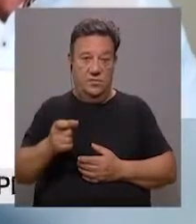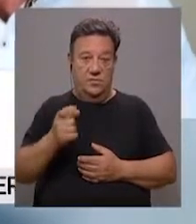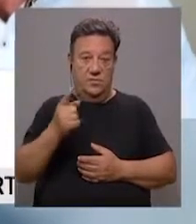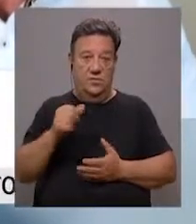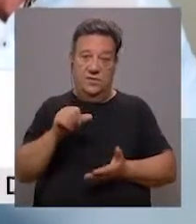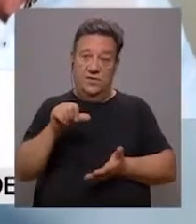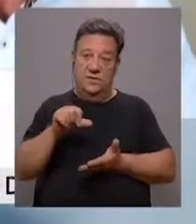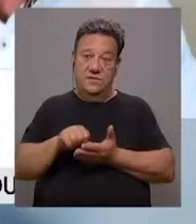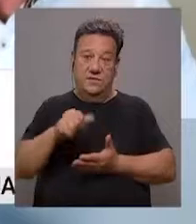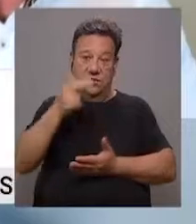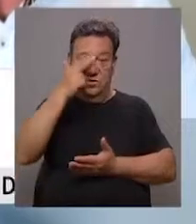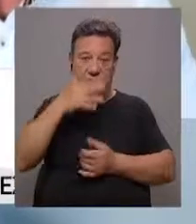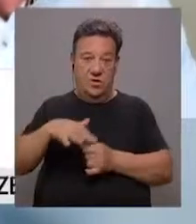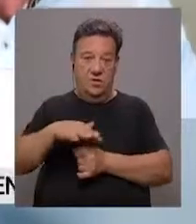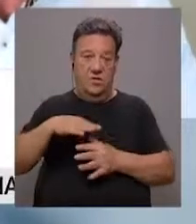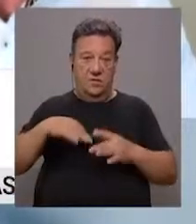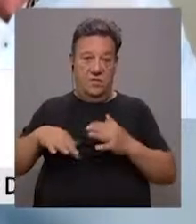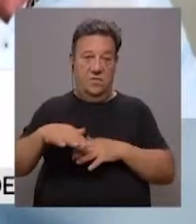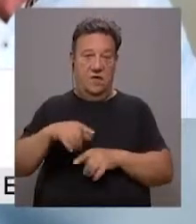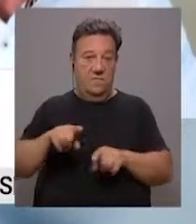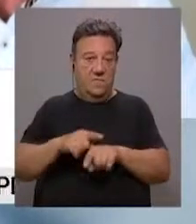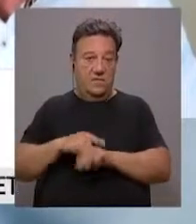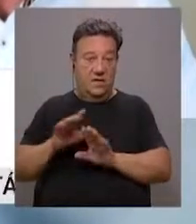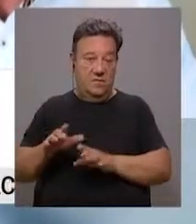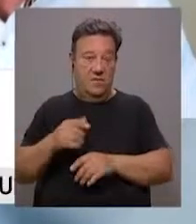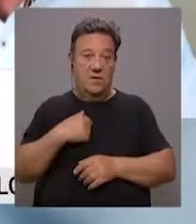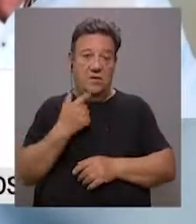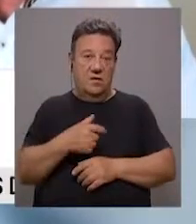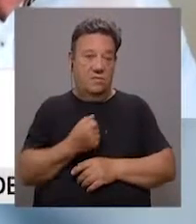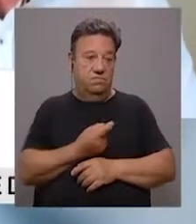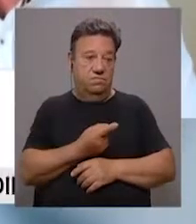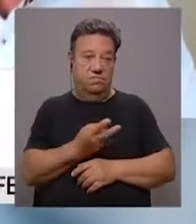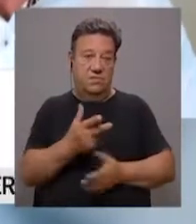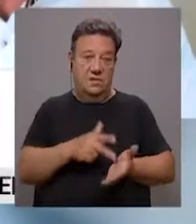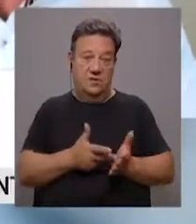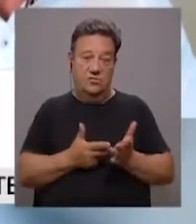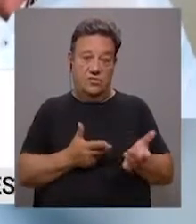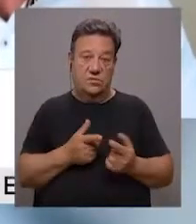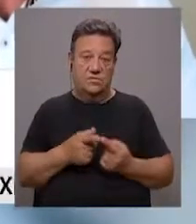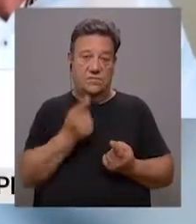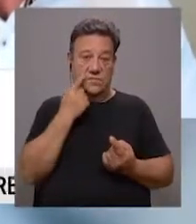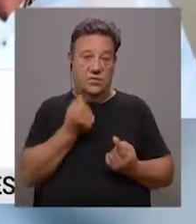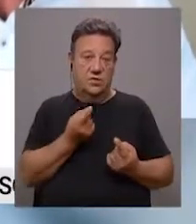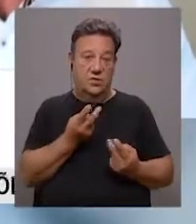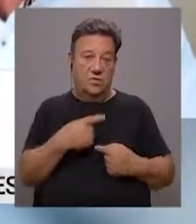centro histórico ao mesmo tempo. Para isso vamos contar com um conjunto de tecnologia, desde